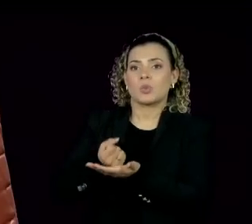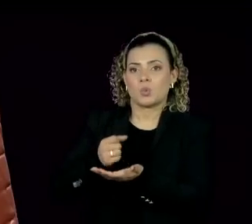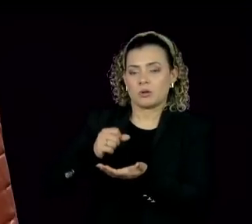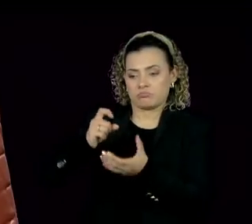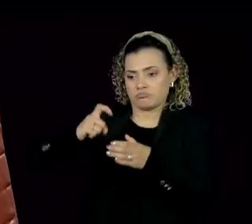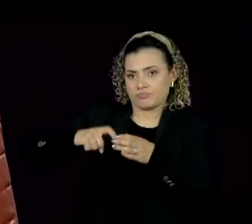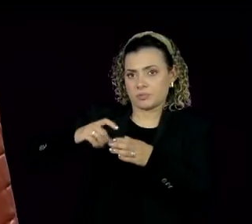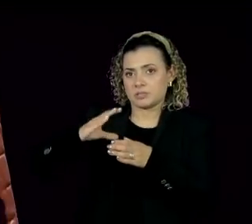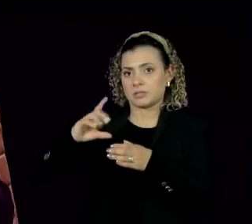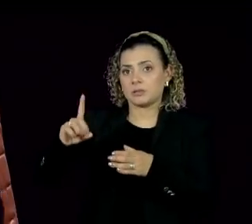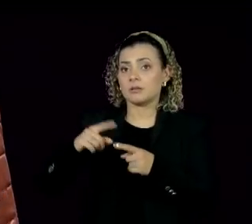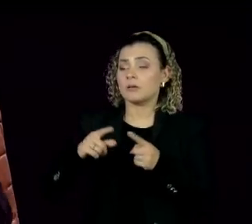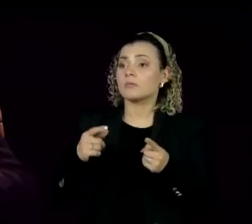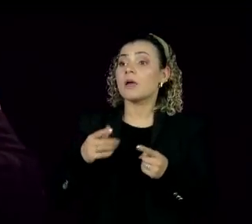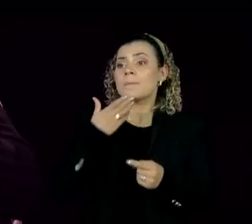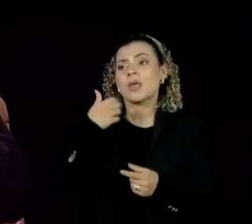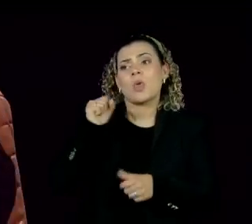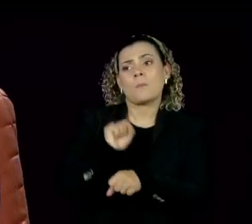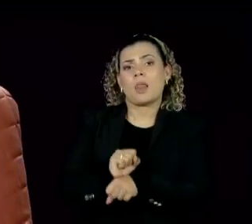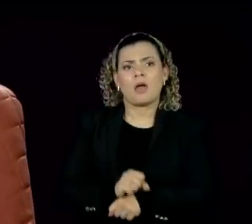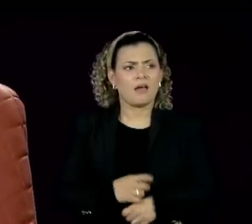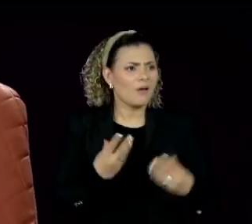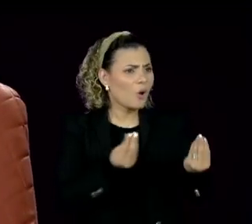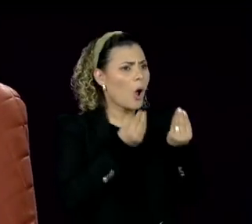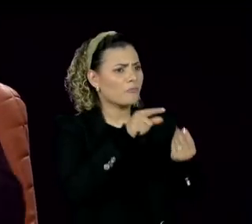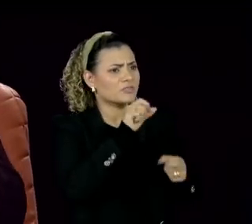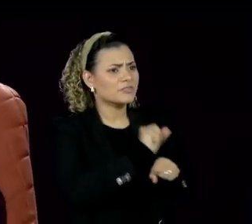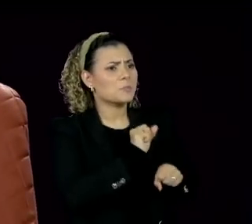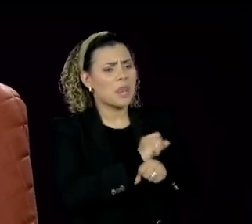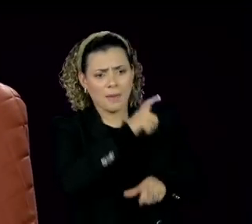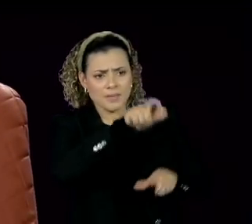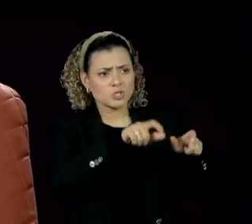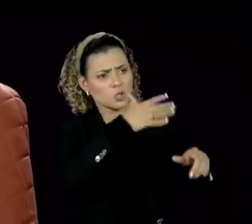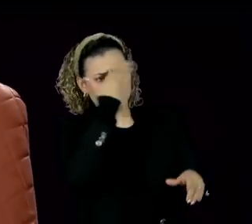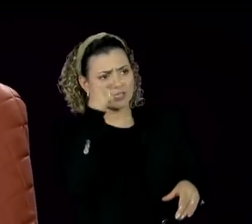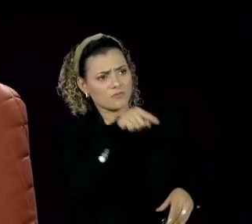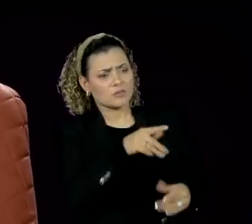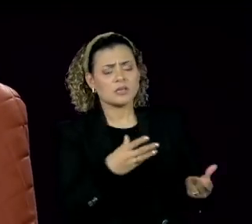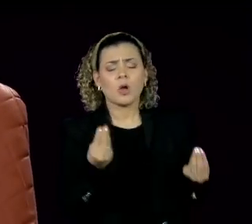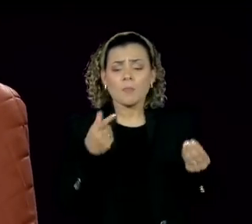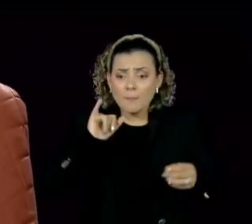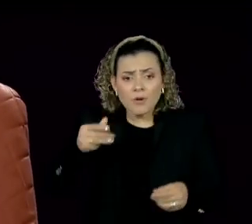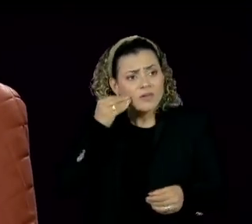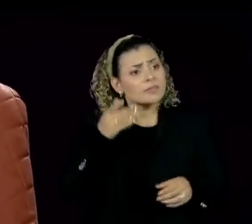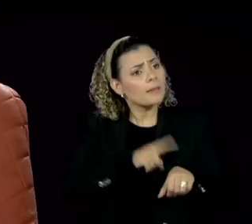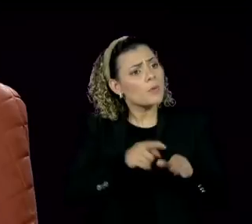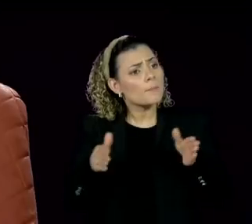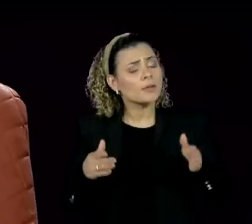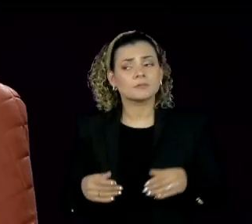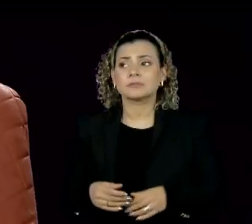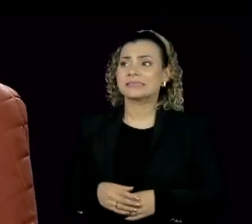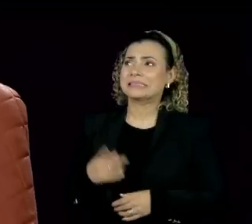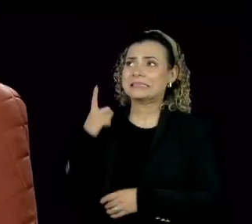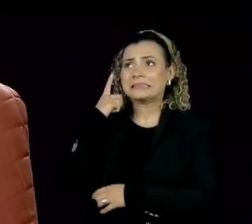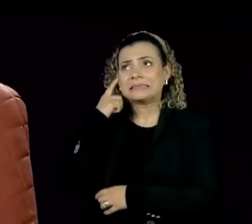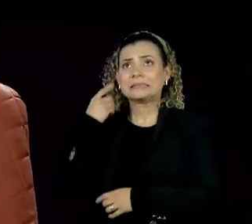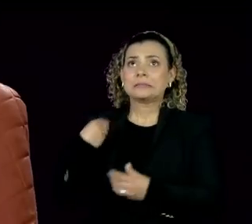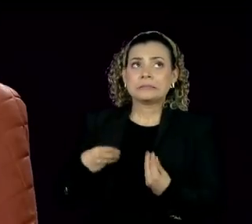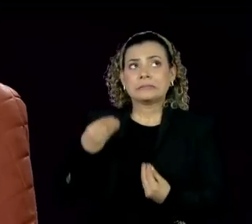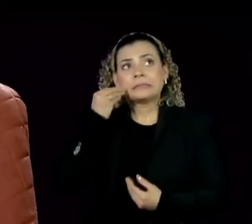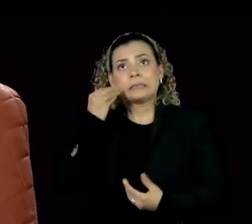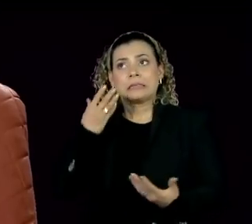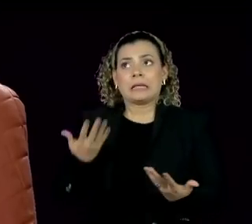dar uma parada. Ah, mas você vai esperar as pessoas te esquecerem, você tem que aproveitar o momento. Eu falei, cara, acho que eu vou ter que